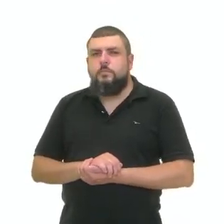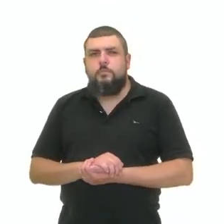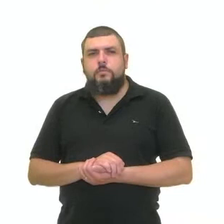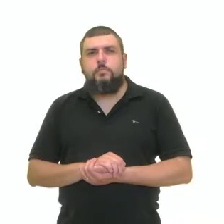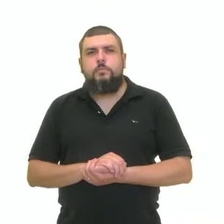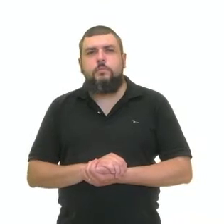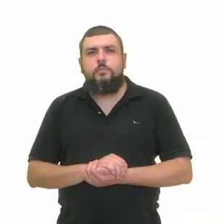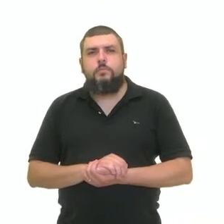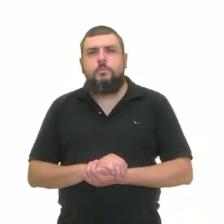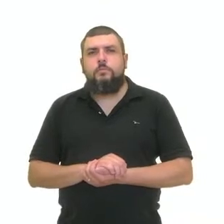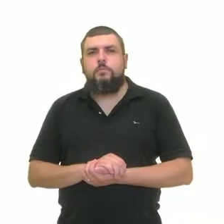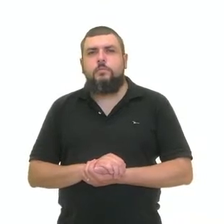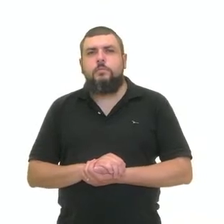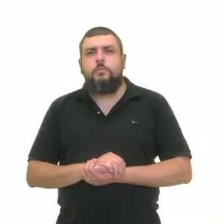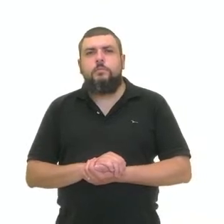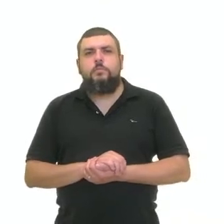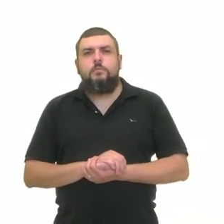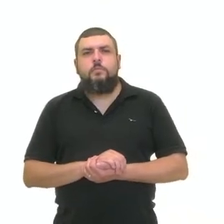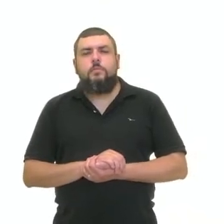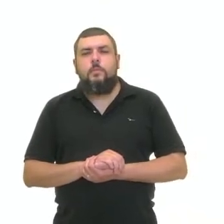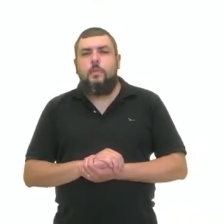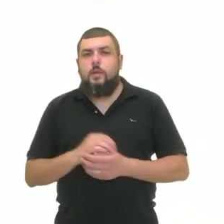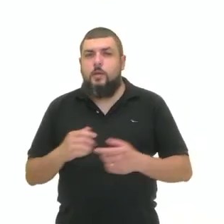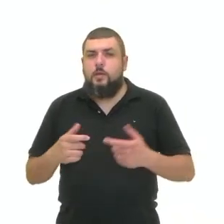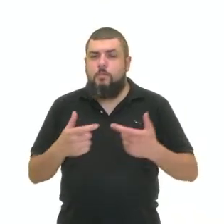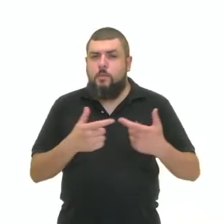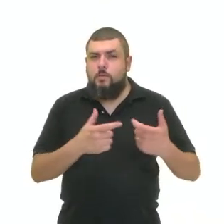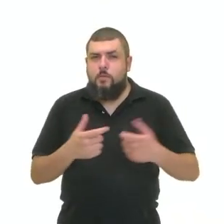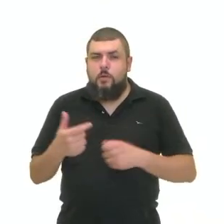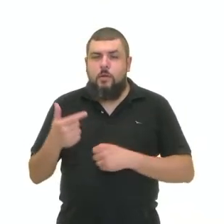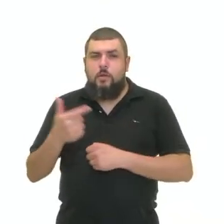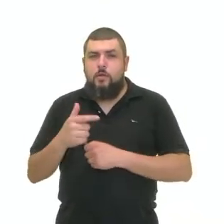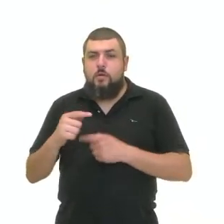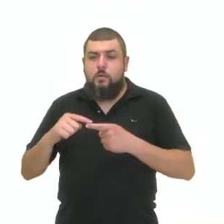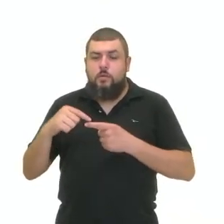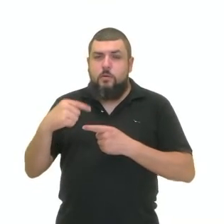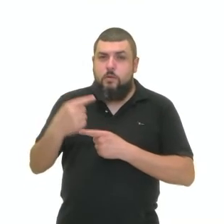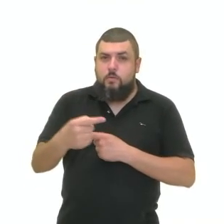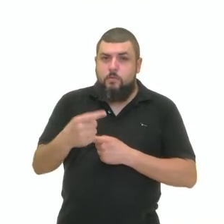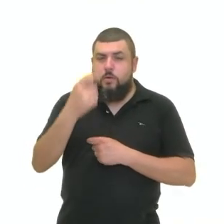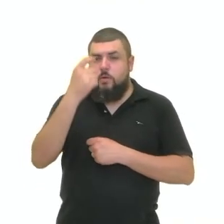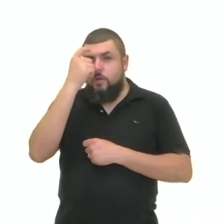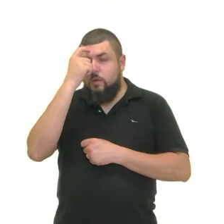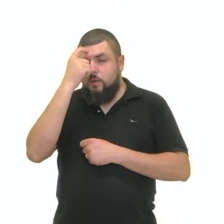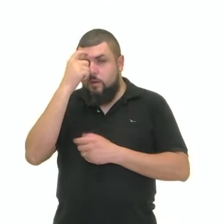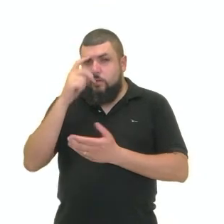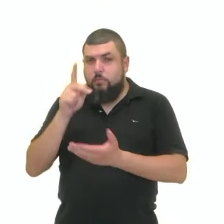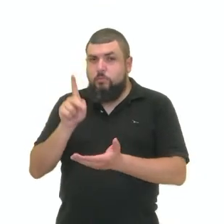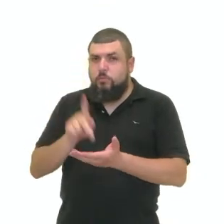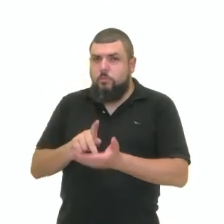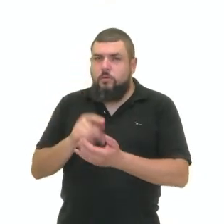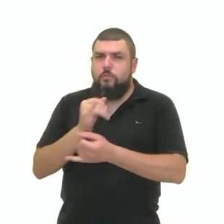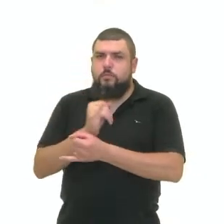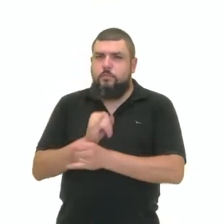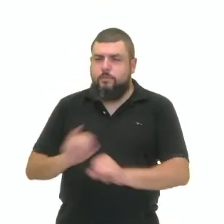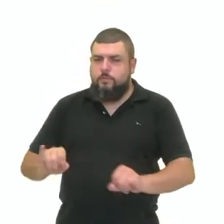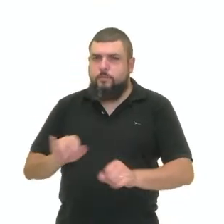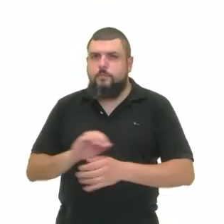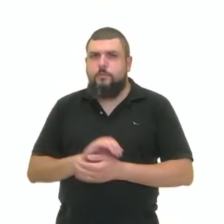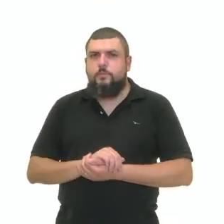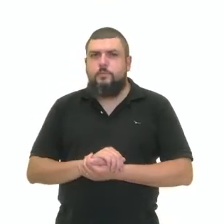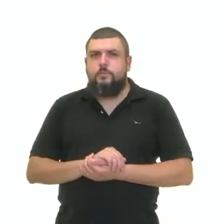e só depois da segunda guerra mundial tende a se torna realmente independente em